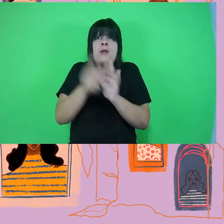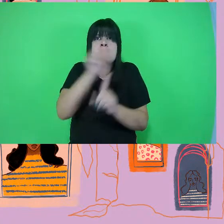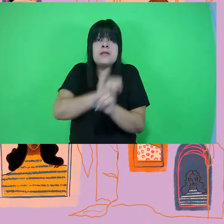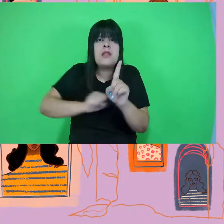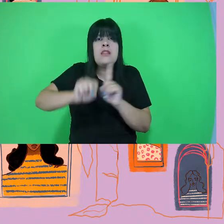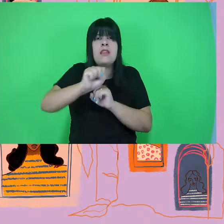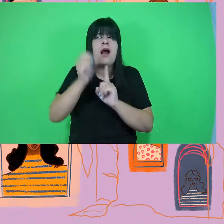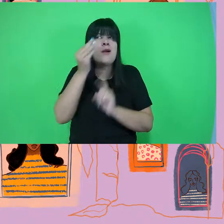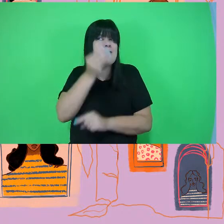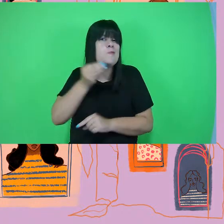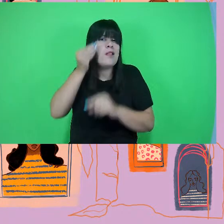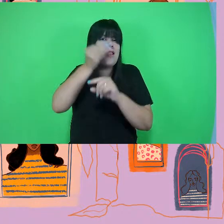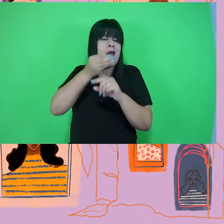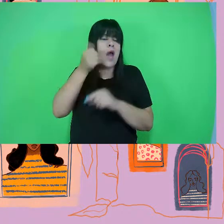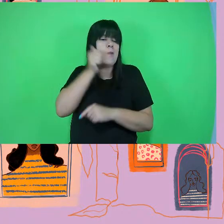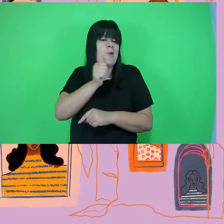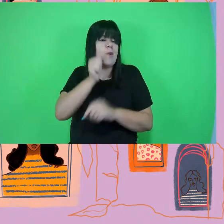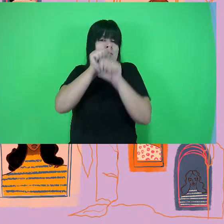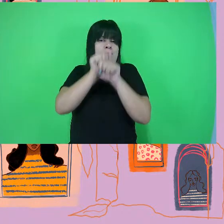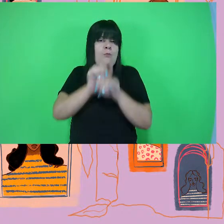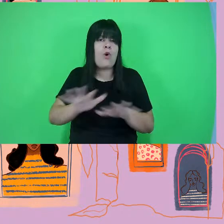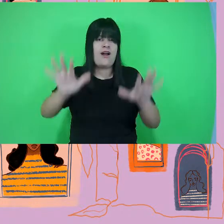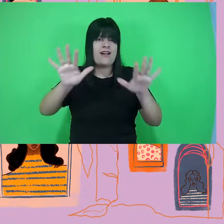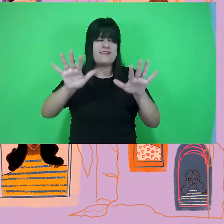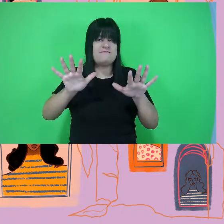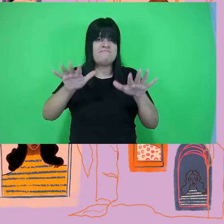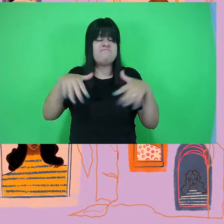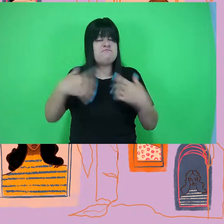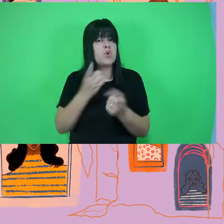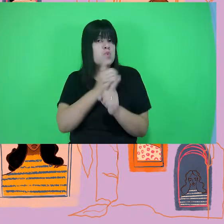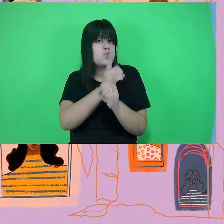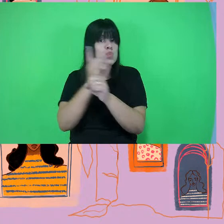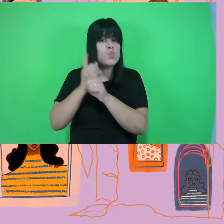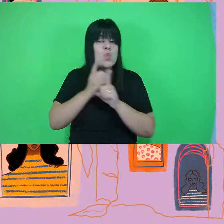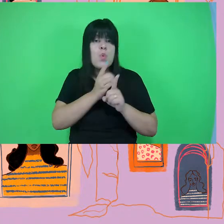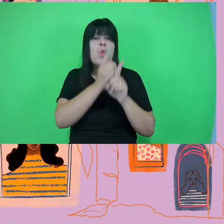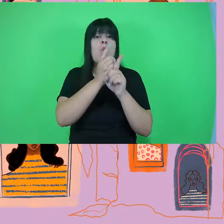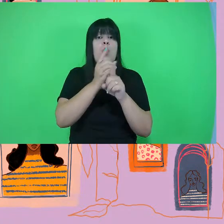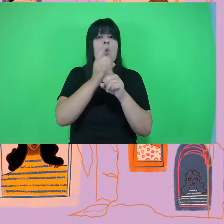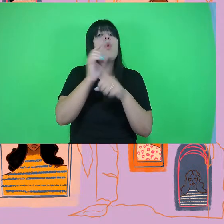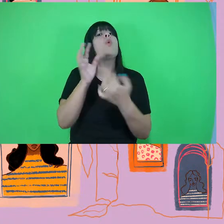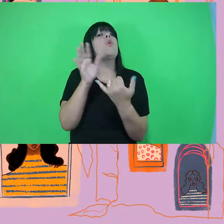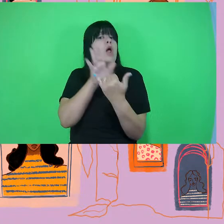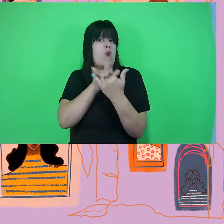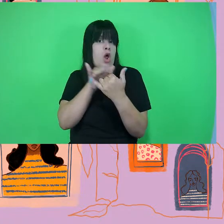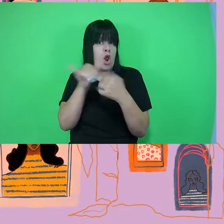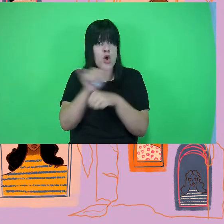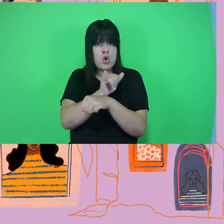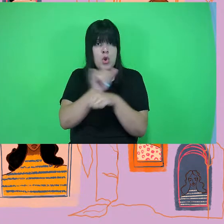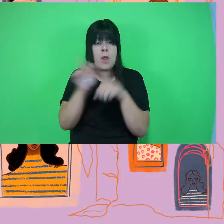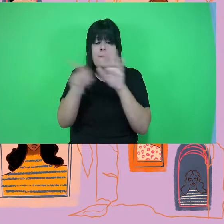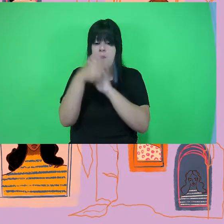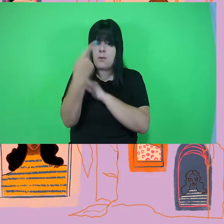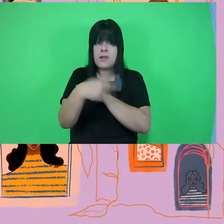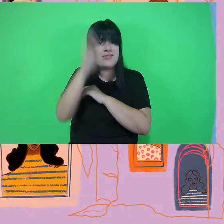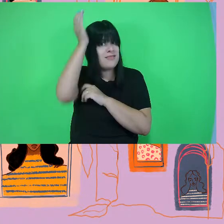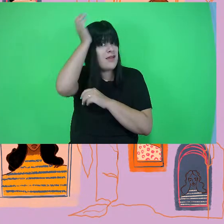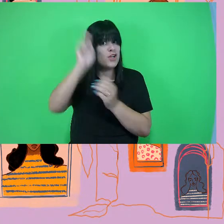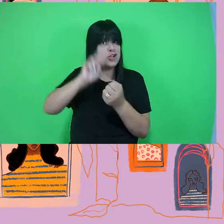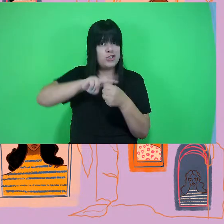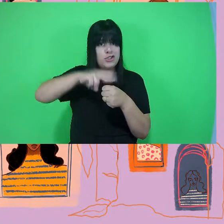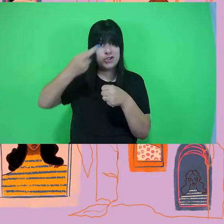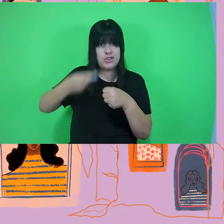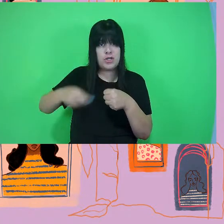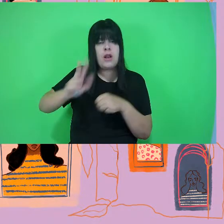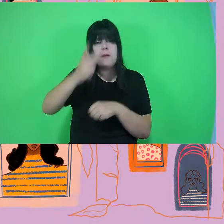compartilha a experiência de ser mulher. Os encontros eles são transmitidos pelo canal do YouTube do Sesc Registro. Quem não